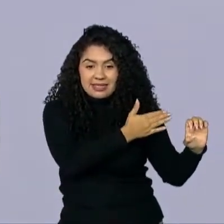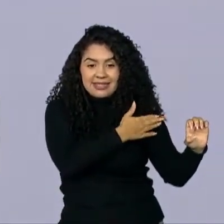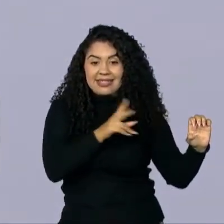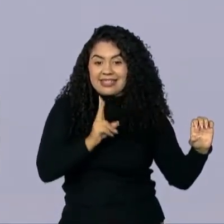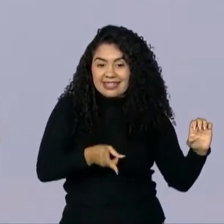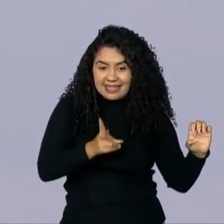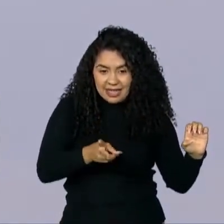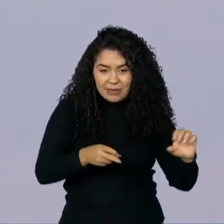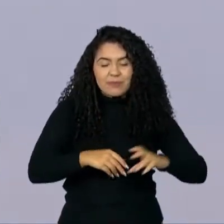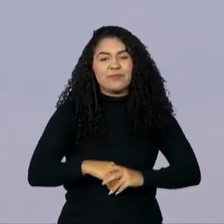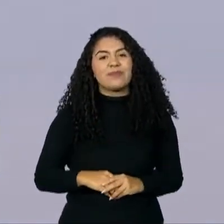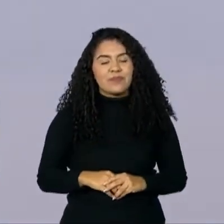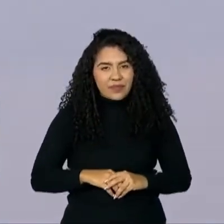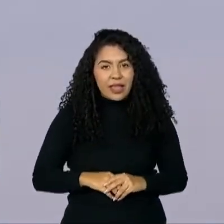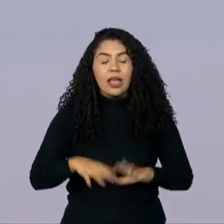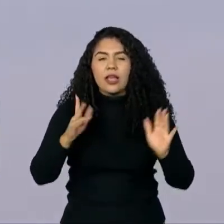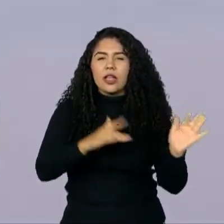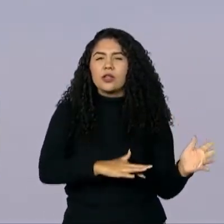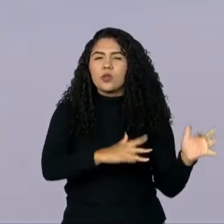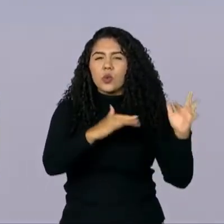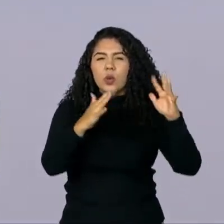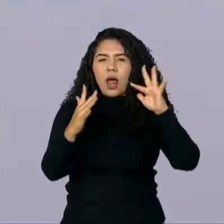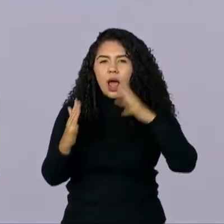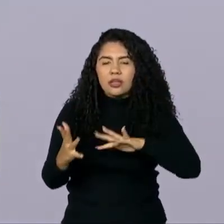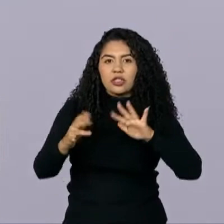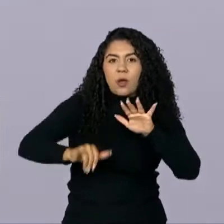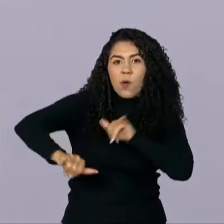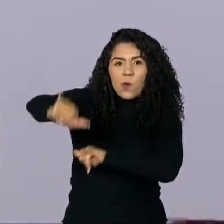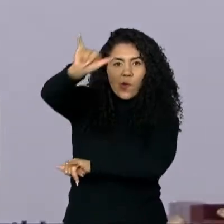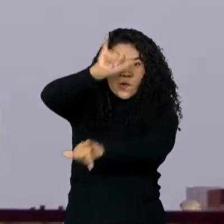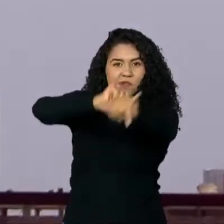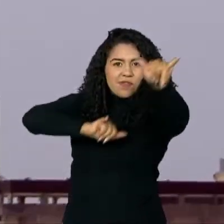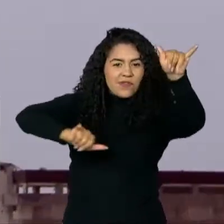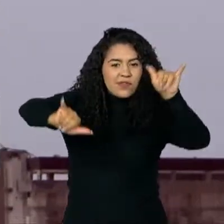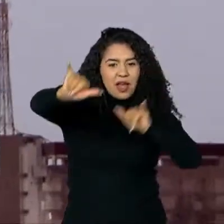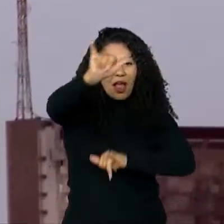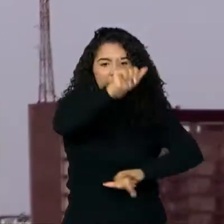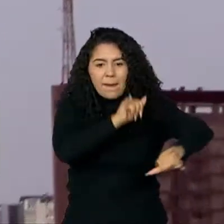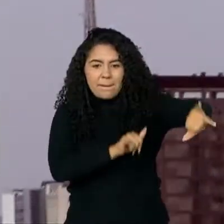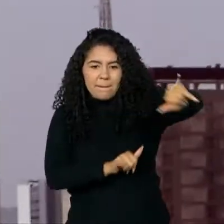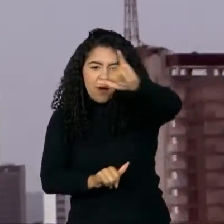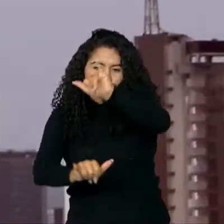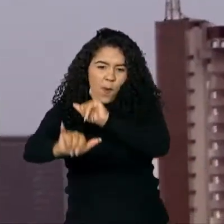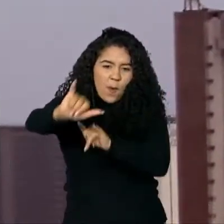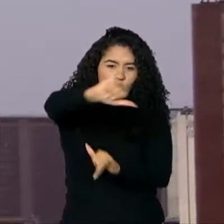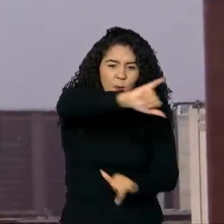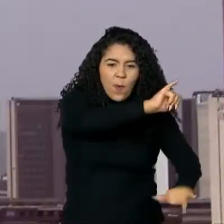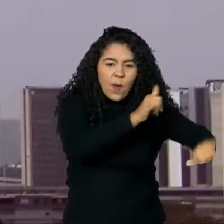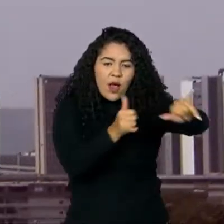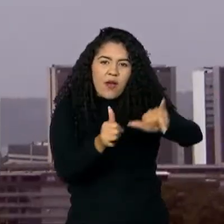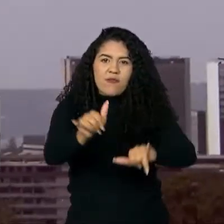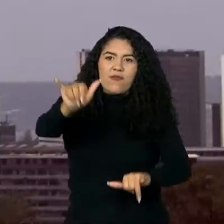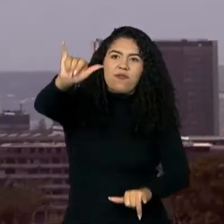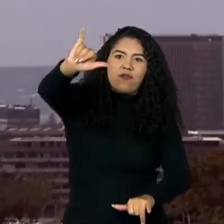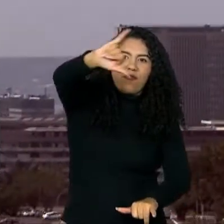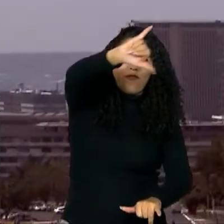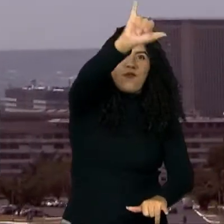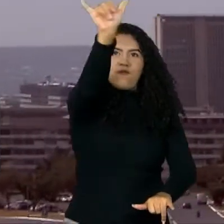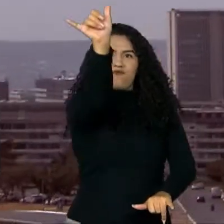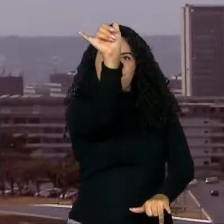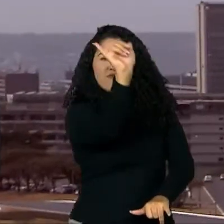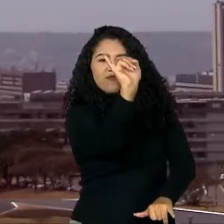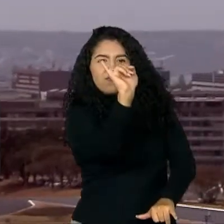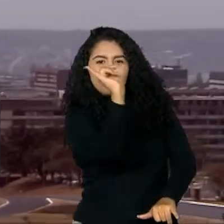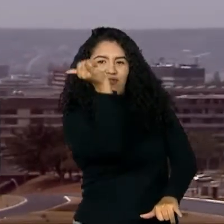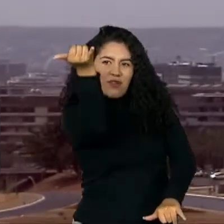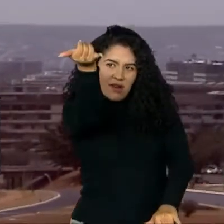E durante toda a apresentação, os pilotos eles invertem, né, entre voo normal e voo de cabeça para baixo, no dorso.